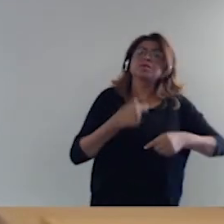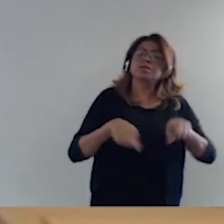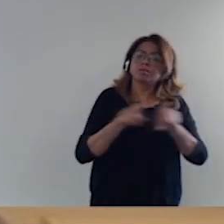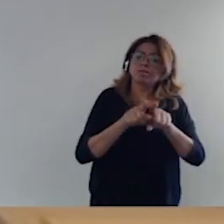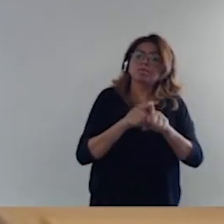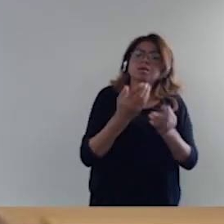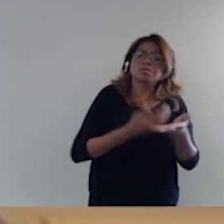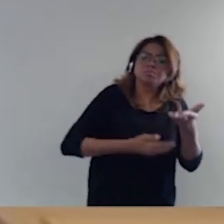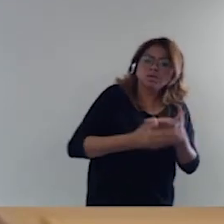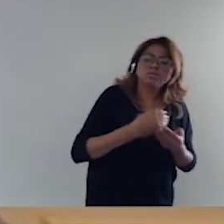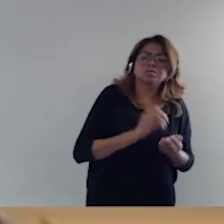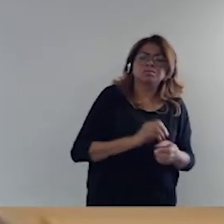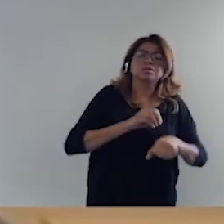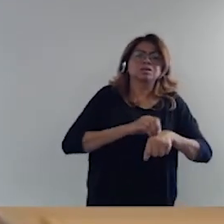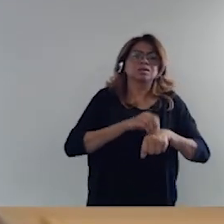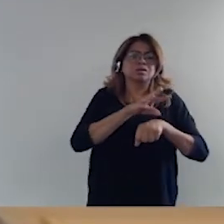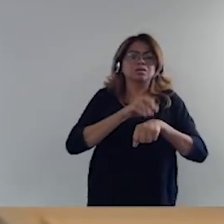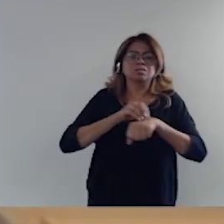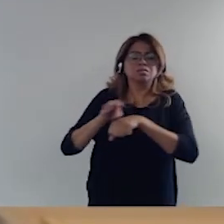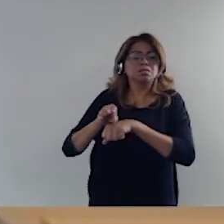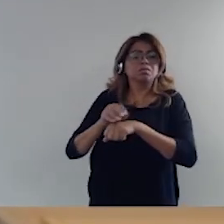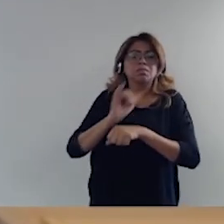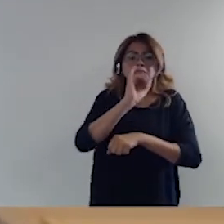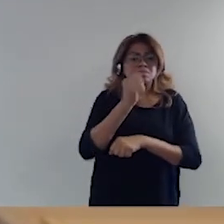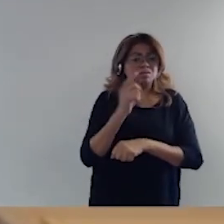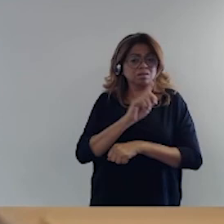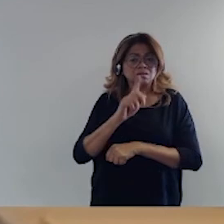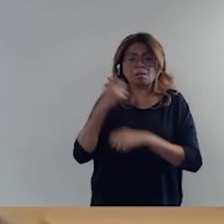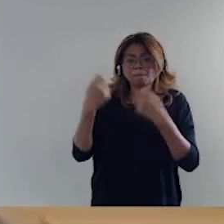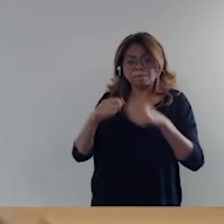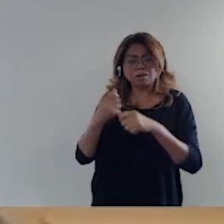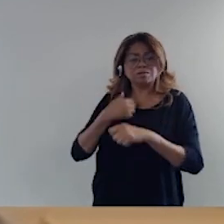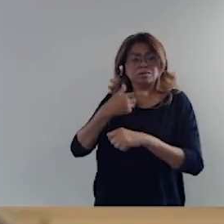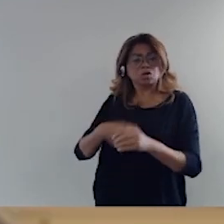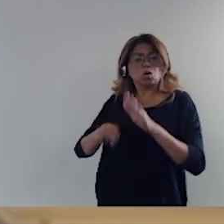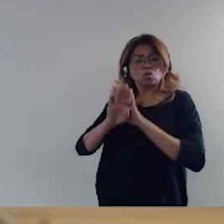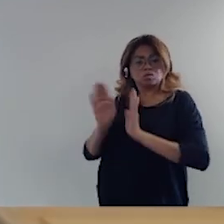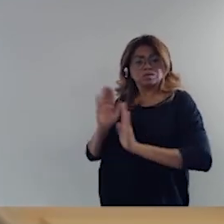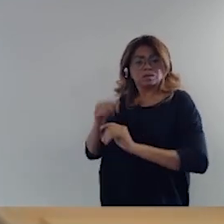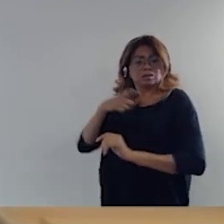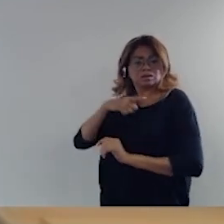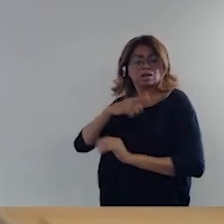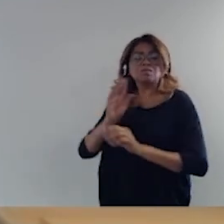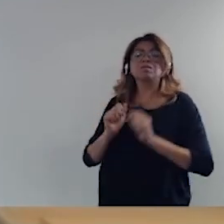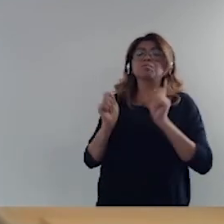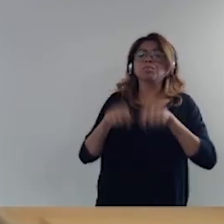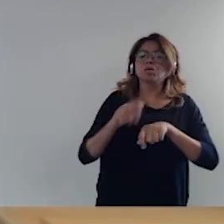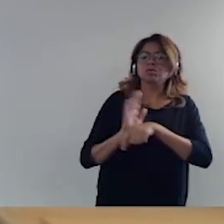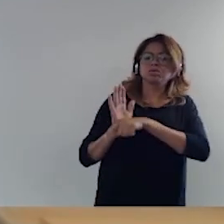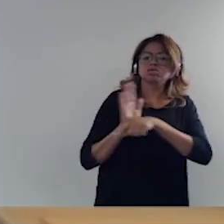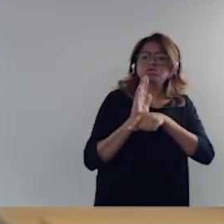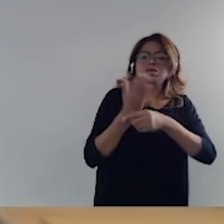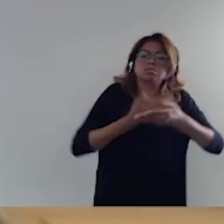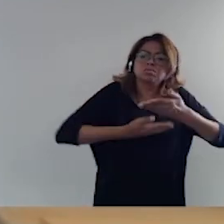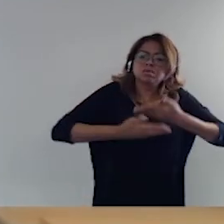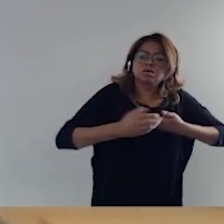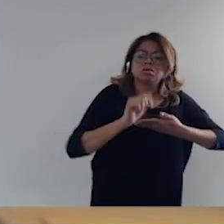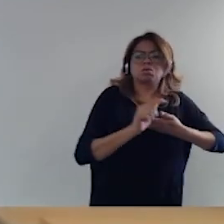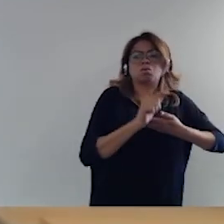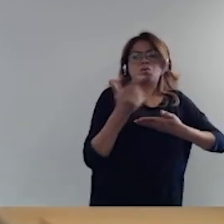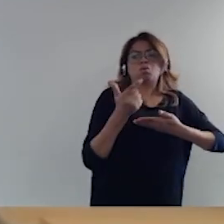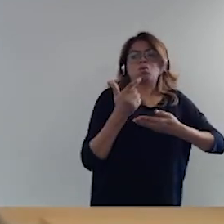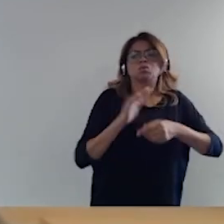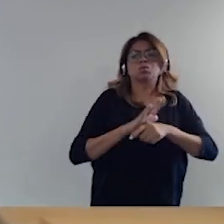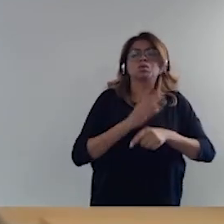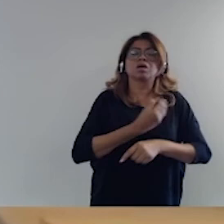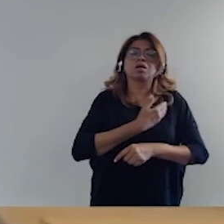doando dinheiro de que não precisa para ajudar a fazer a vida dos outros melhor. O terceiro